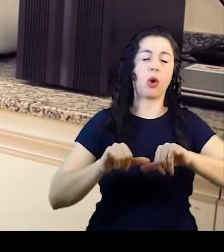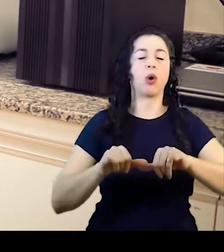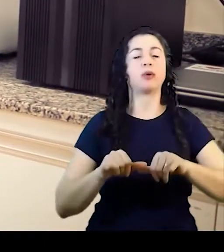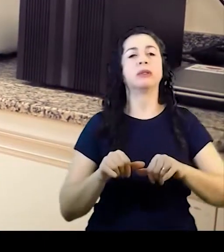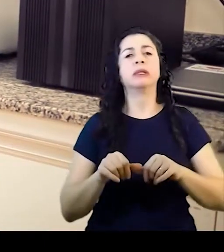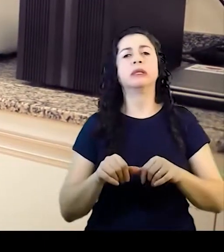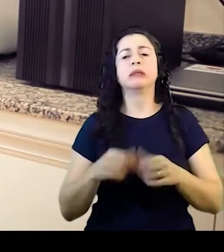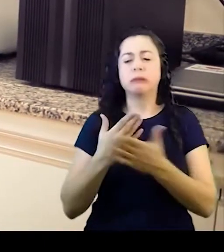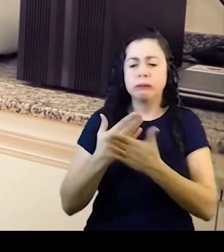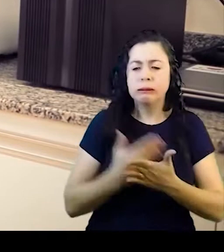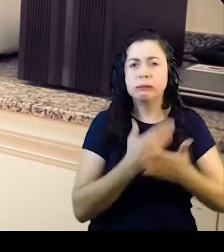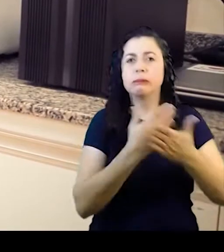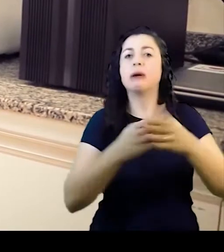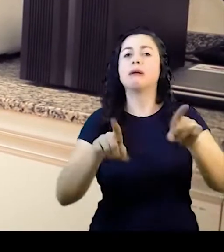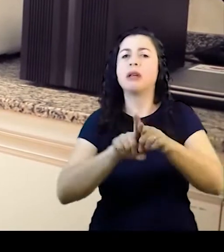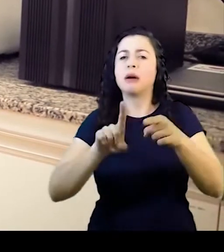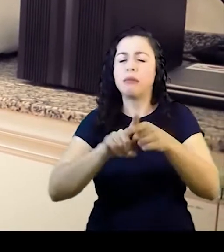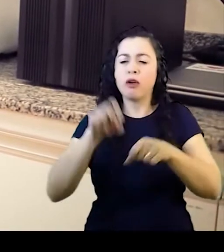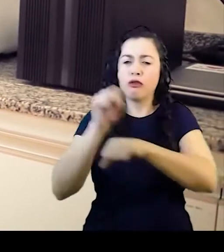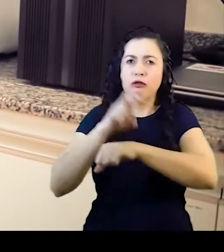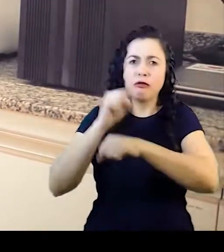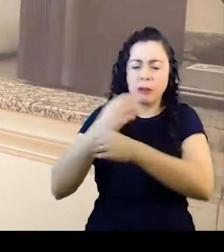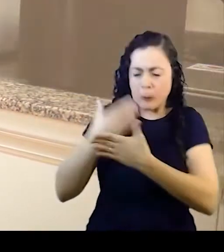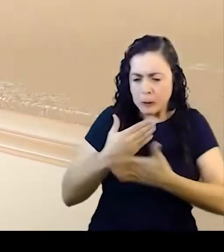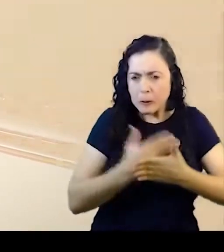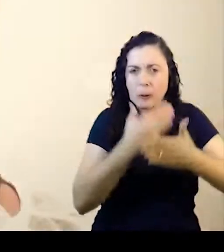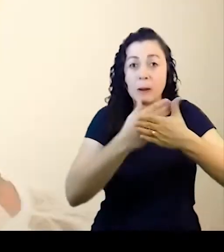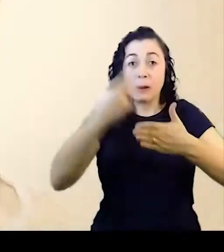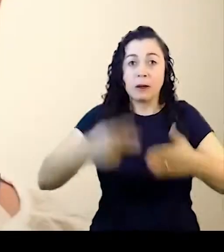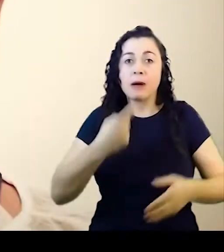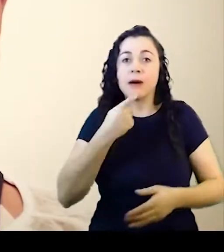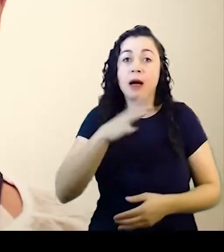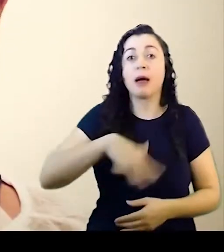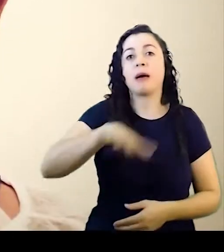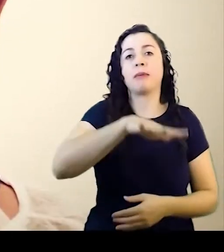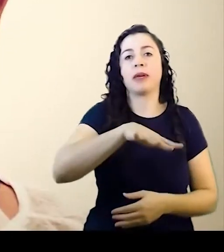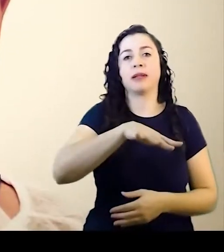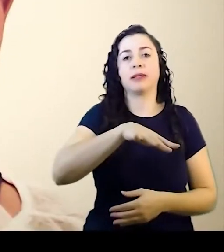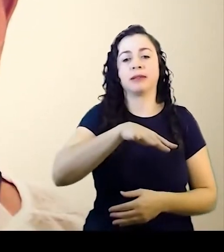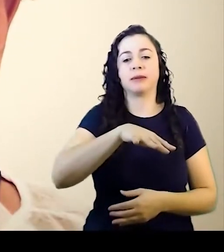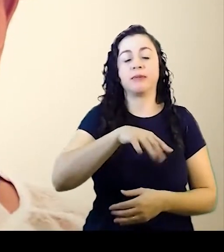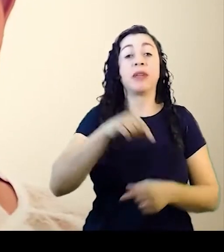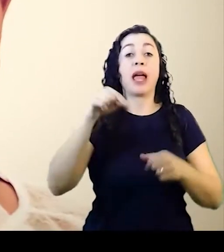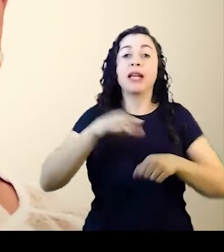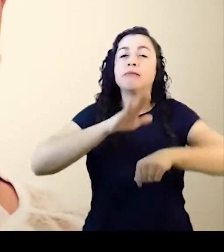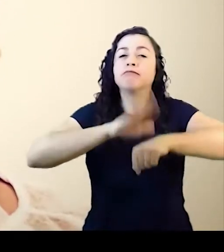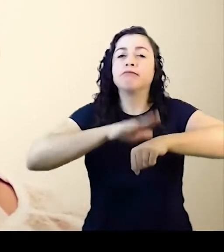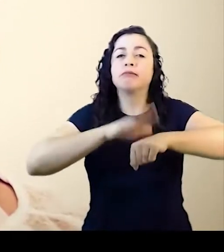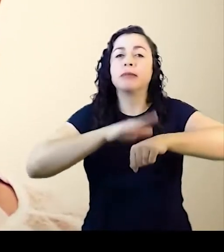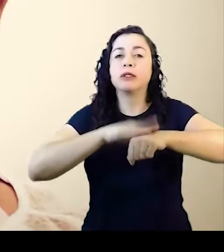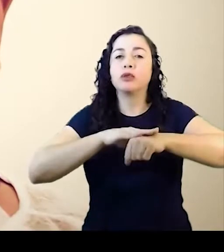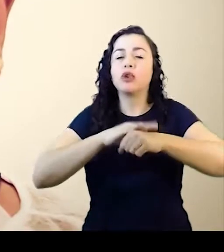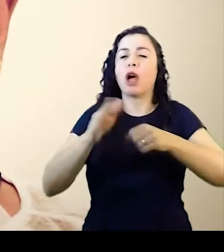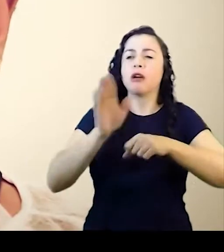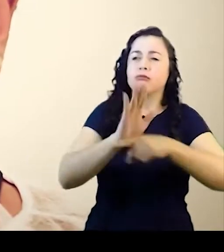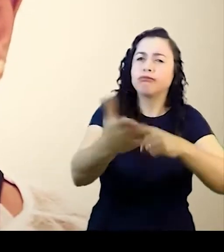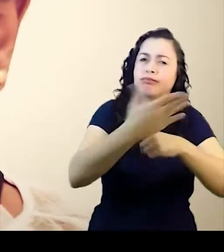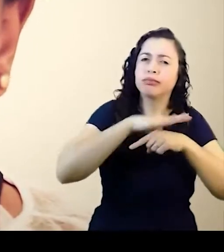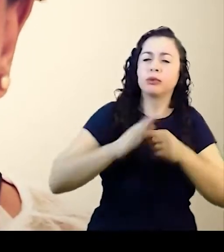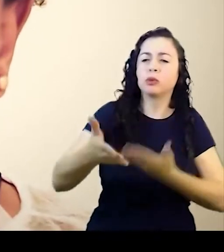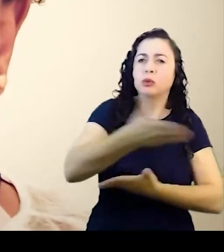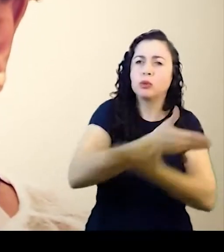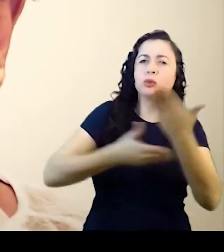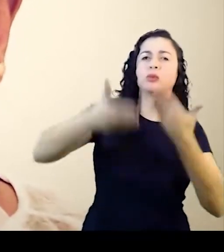fazer o sequenciamento também dos casos aqui de Campinas. Essa é uma iniciativa em colaboração também com a Universidade